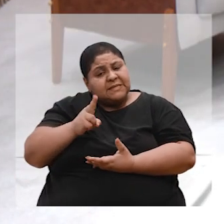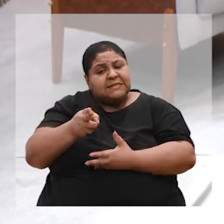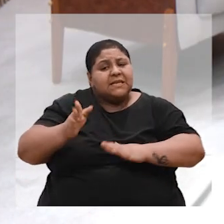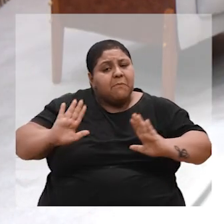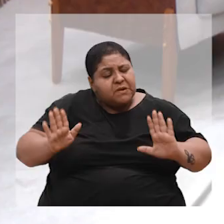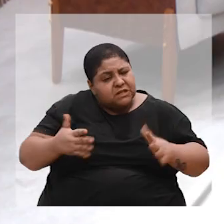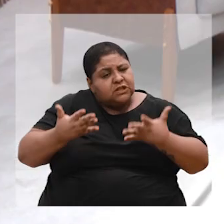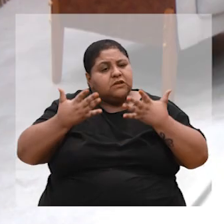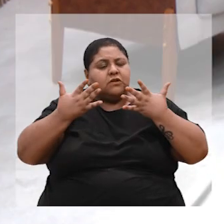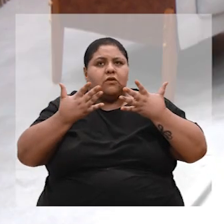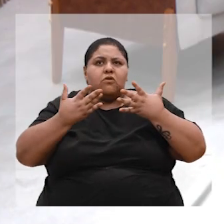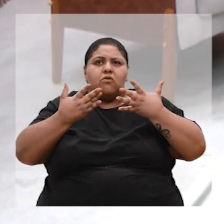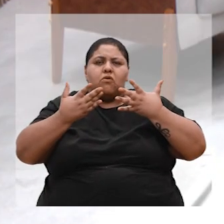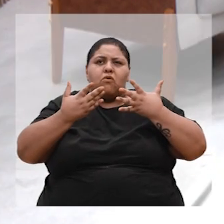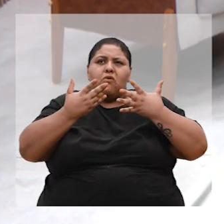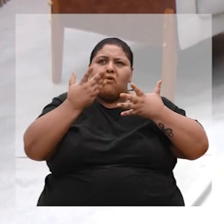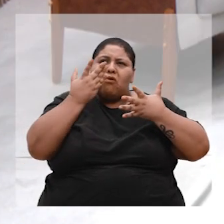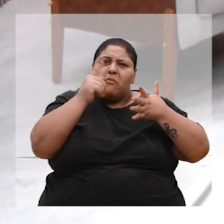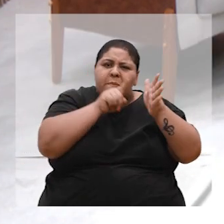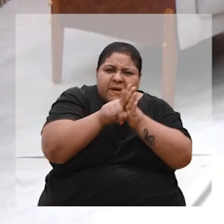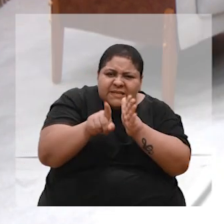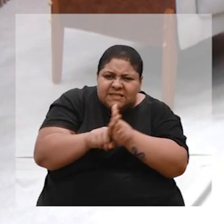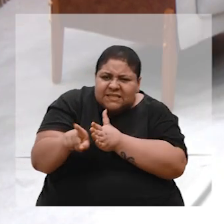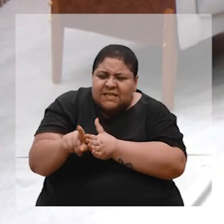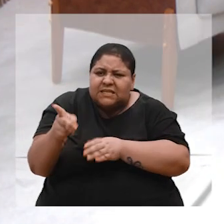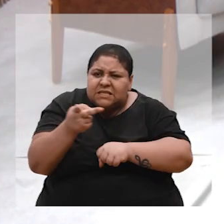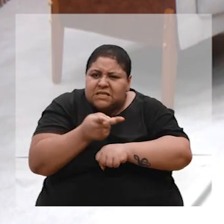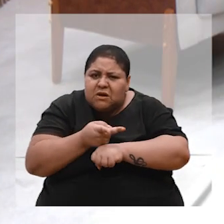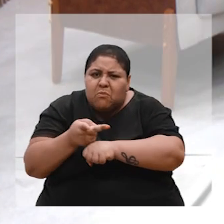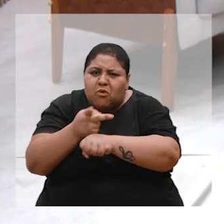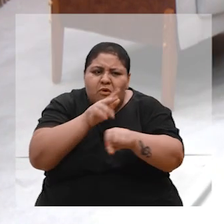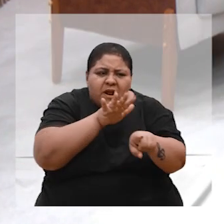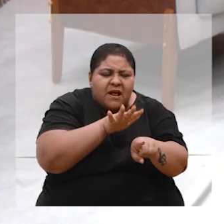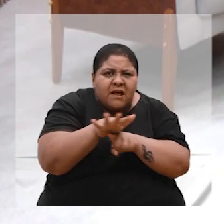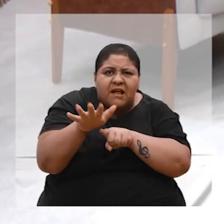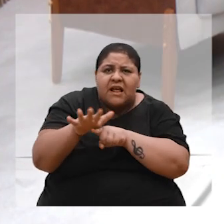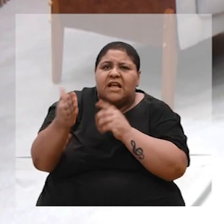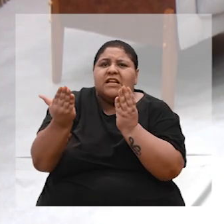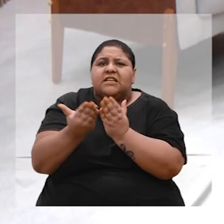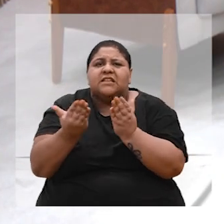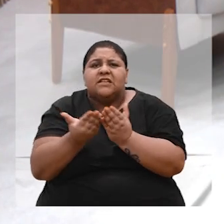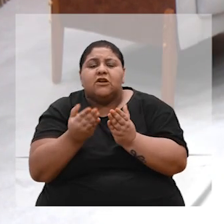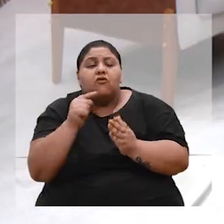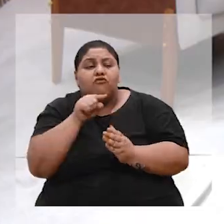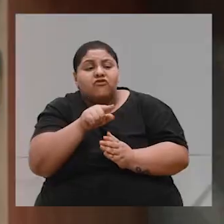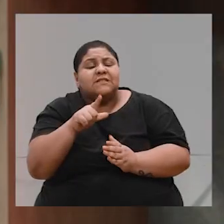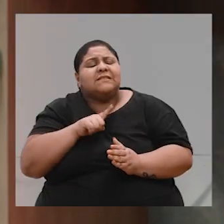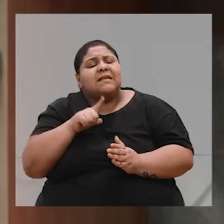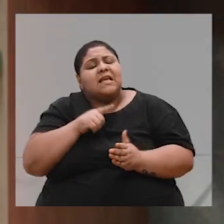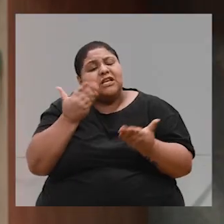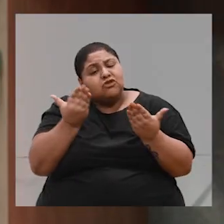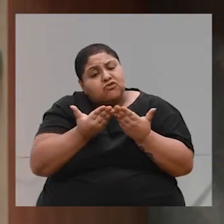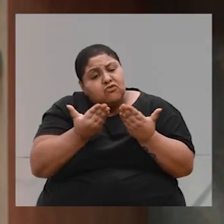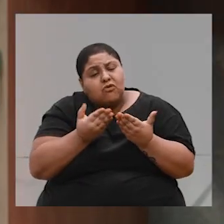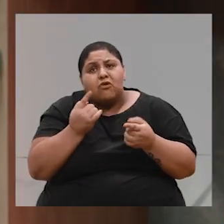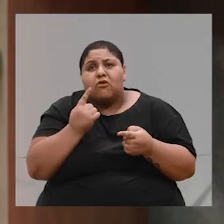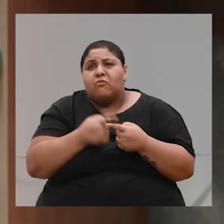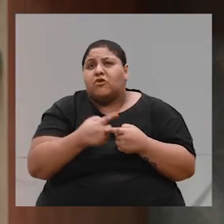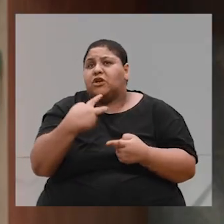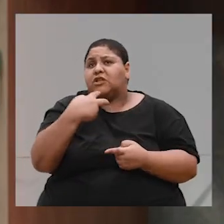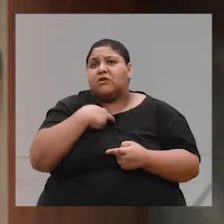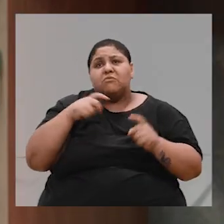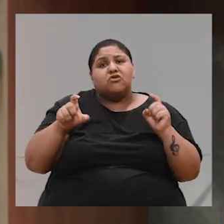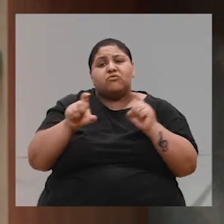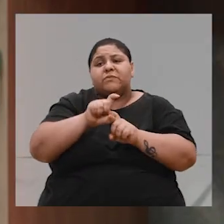gente buscasse o recurso, estudasse. Ela sempre dizia, minha filha, vocês têm que estudar porque vocês